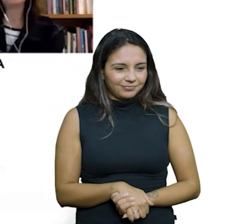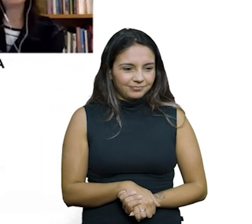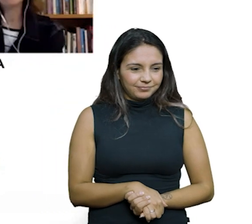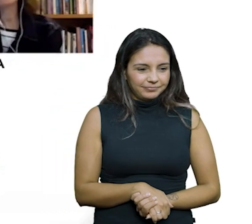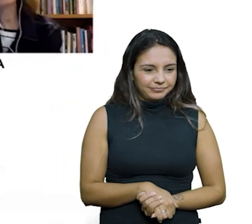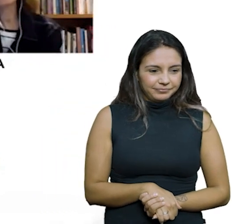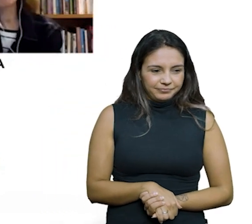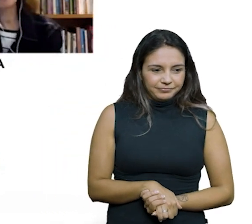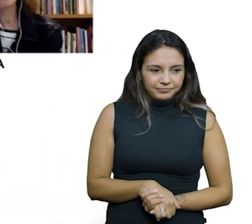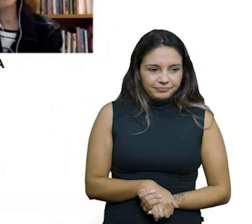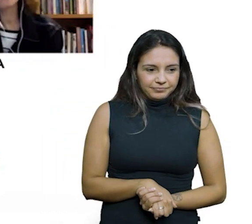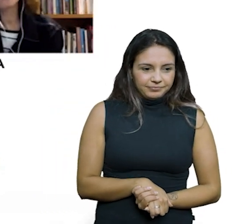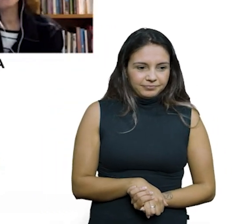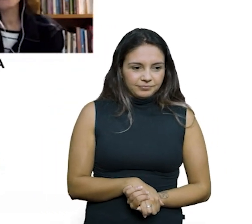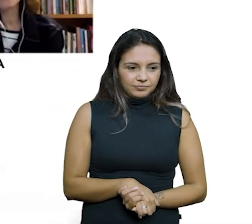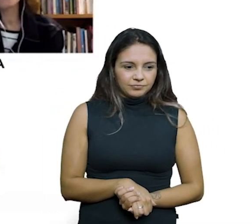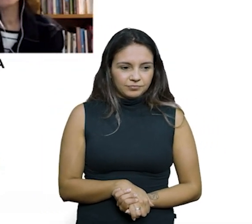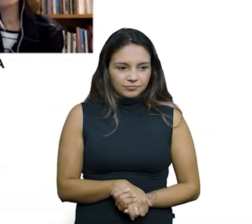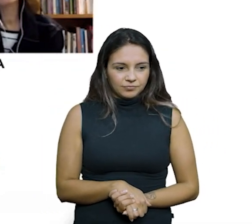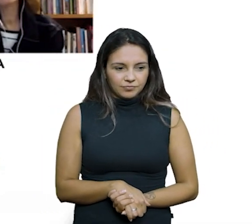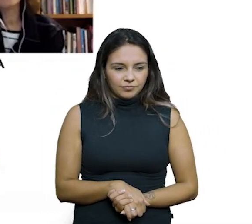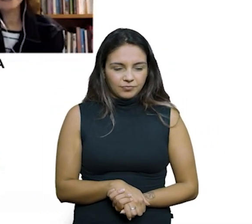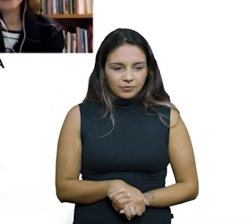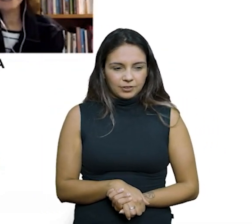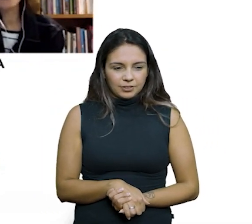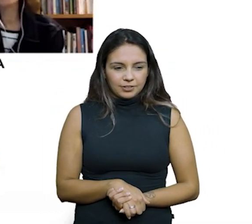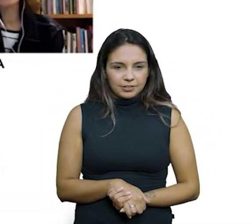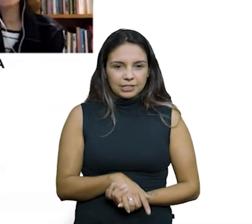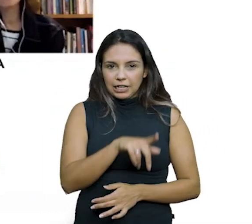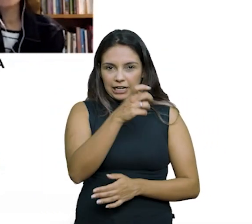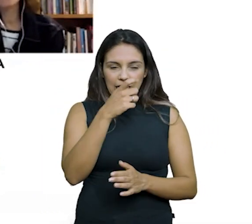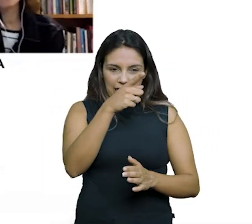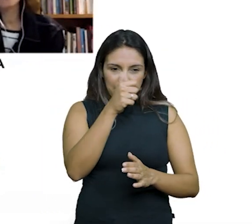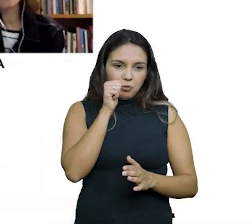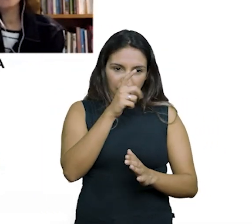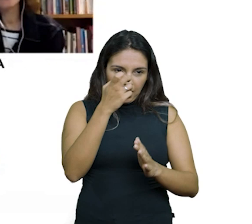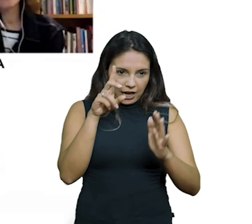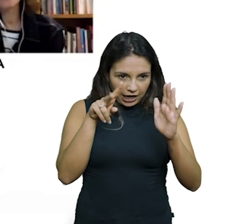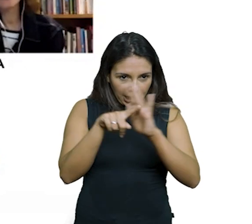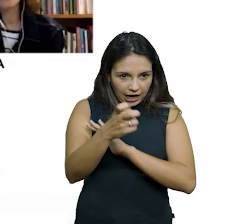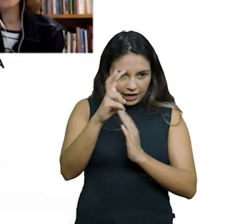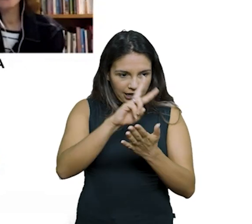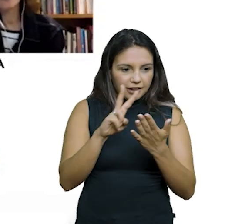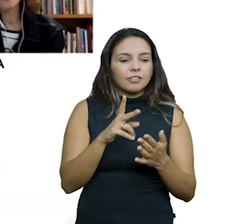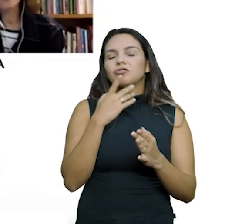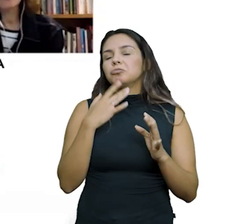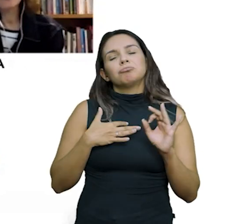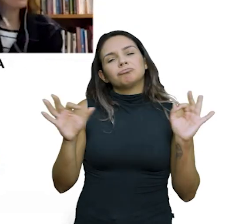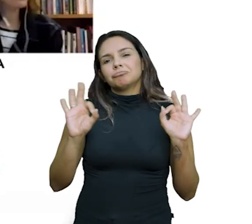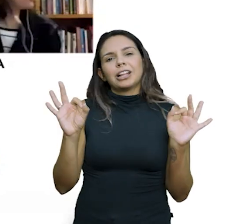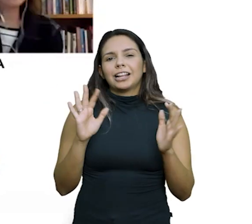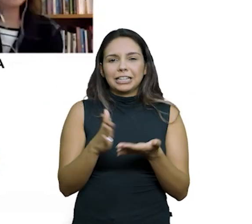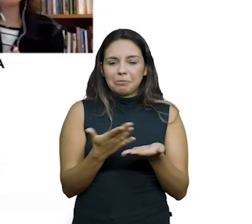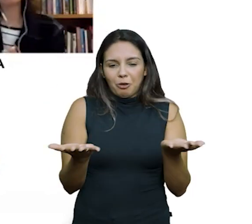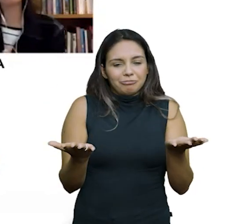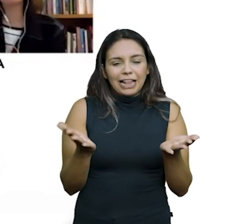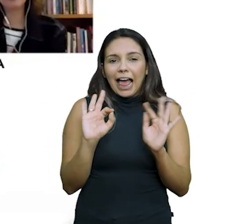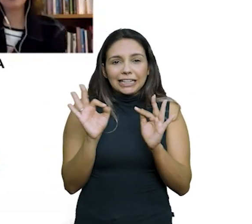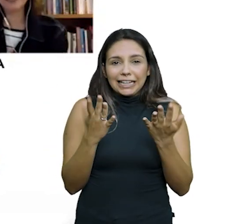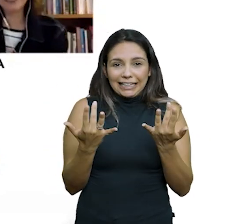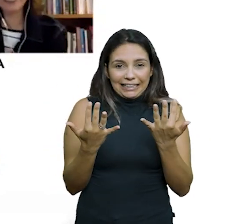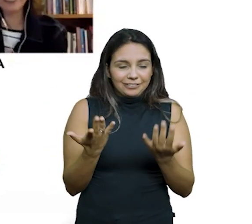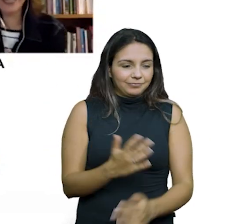Bacana demais. Bacana demais. Você quer dar uma lidinha em algum trechinho seu, Leila? Não estou com nada em mãos, Tá, não?